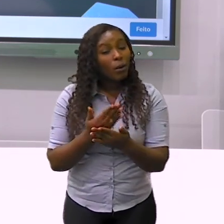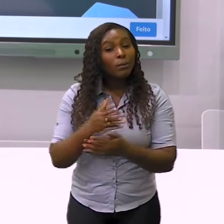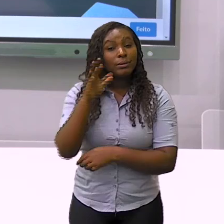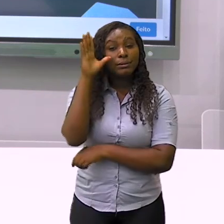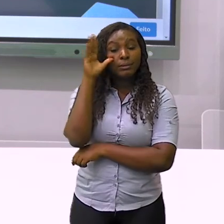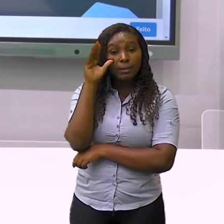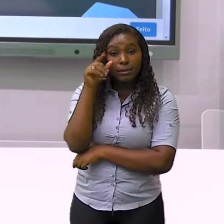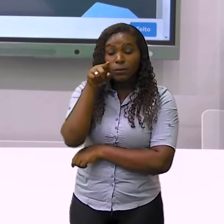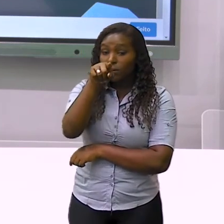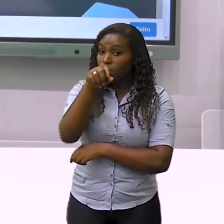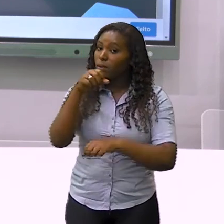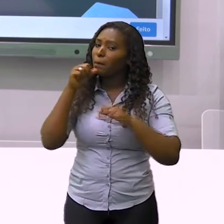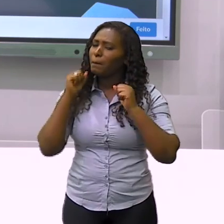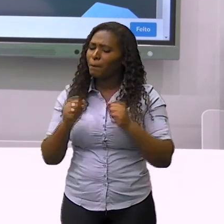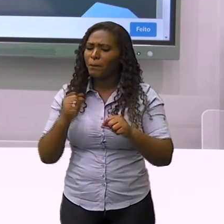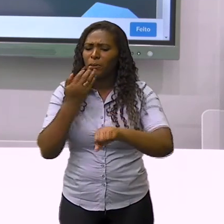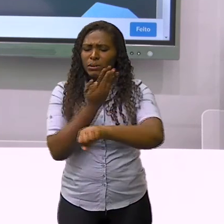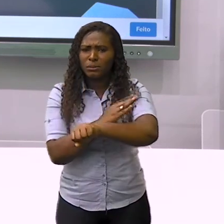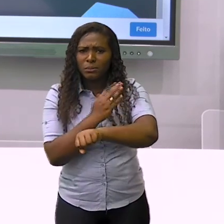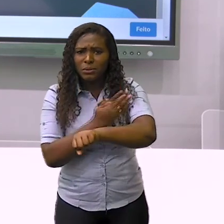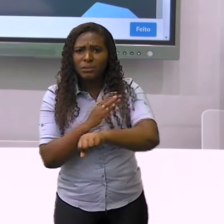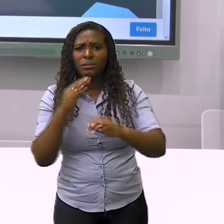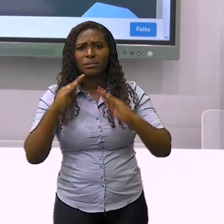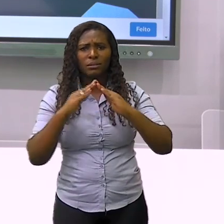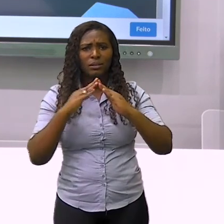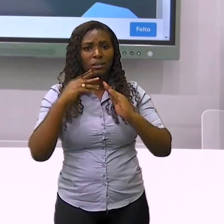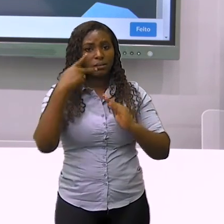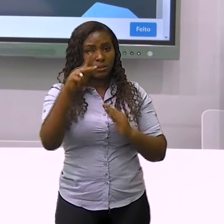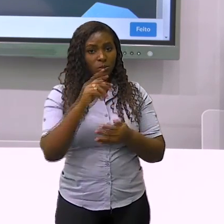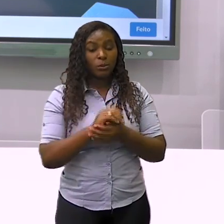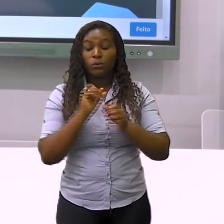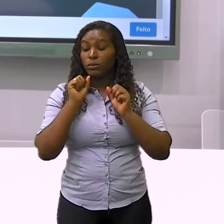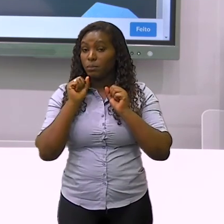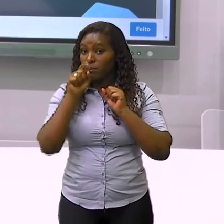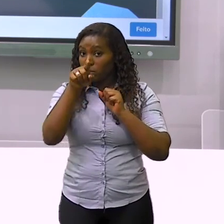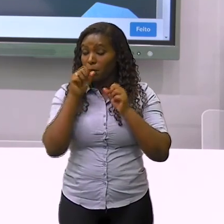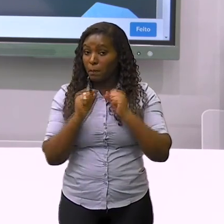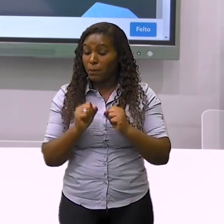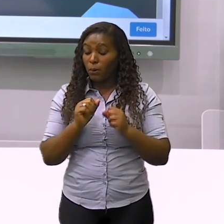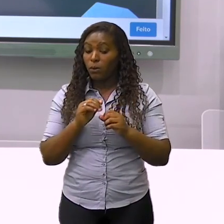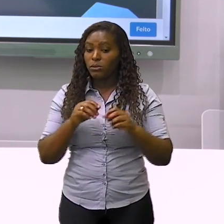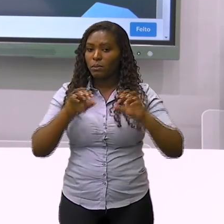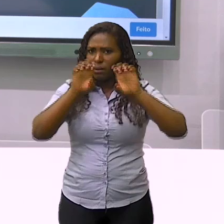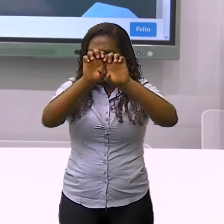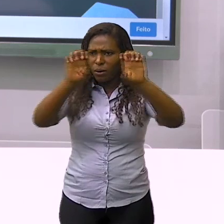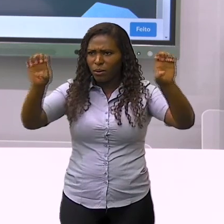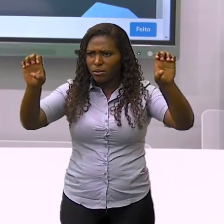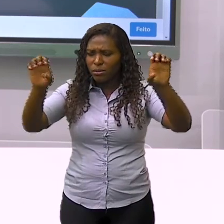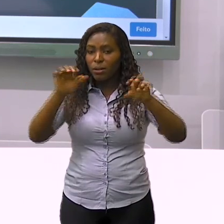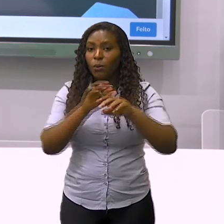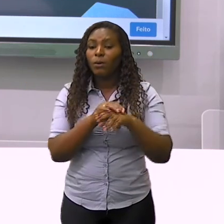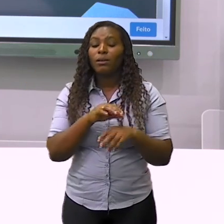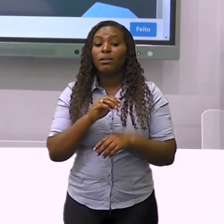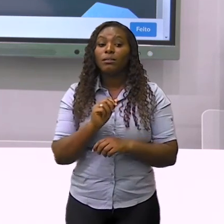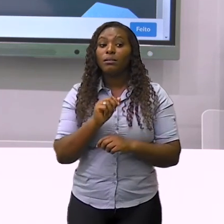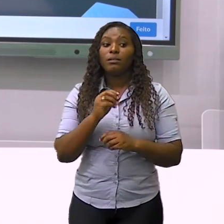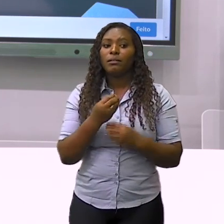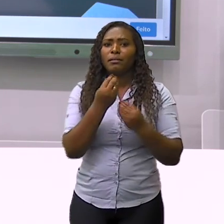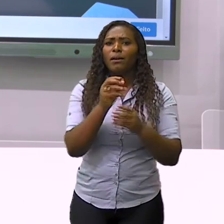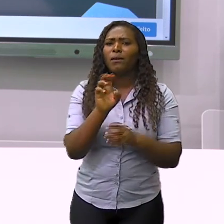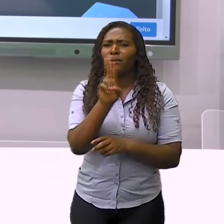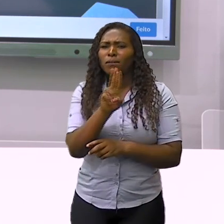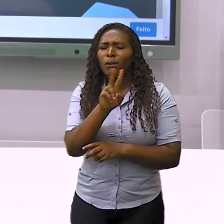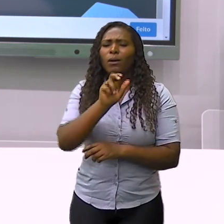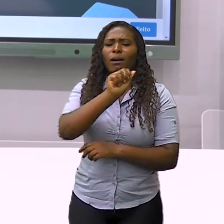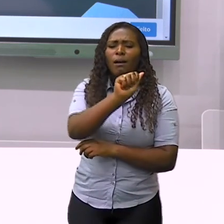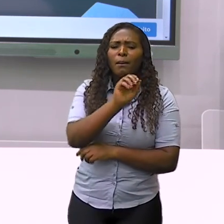raiz de delta. Delta deu quanto? 9. Raiz quadrada de 9, 3. Dividido por 2